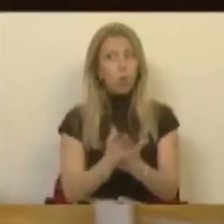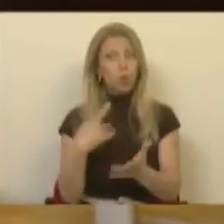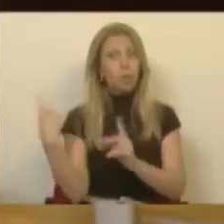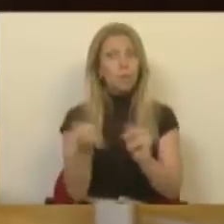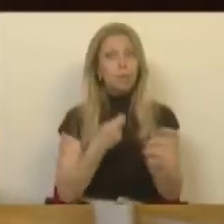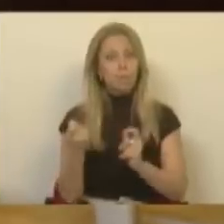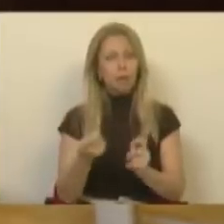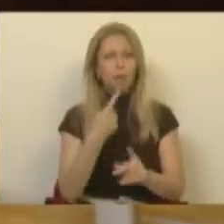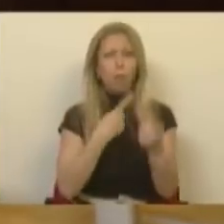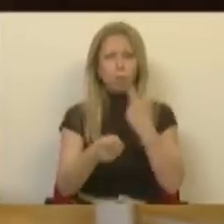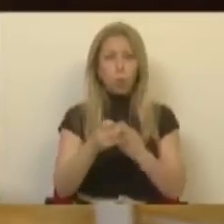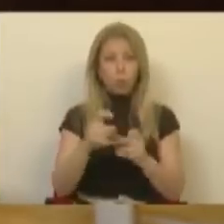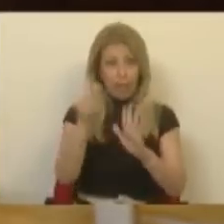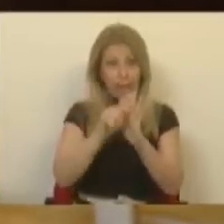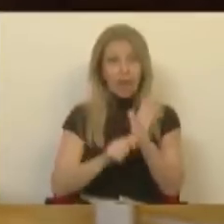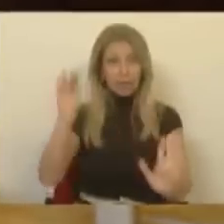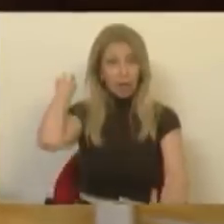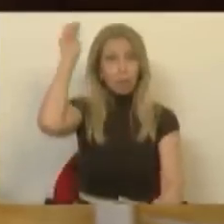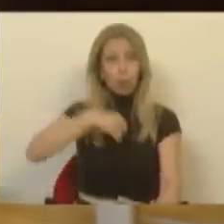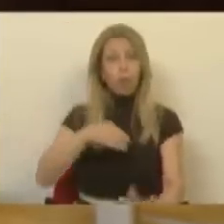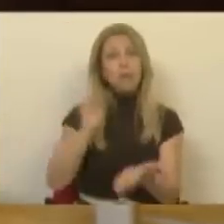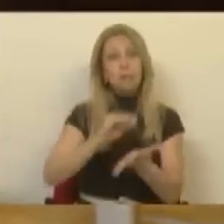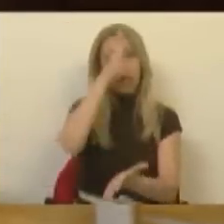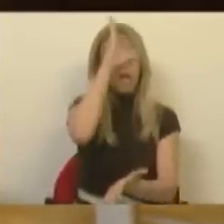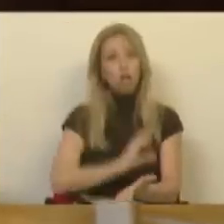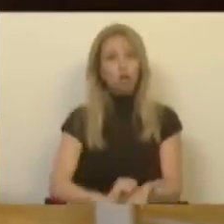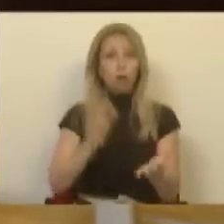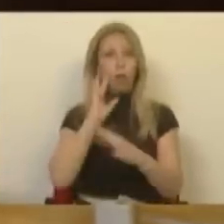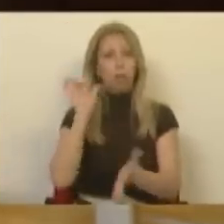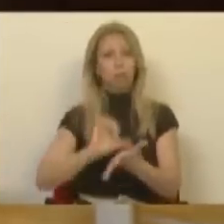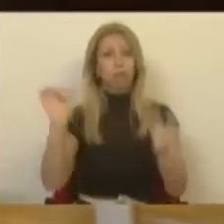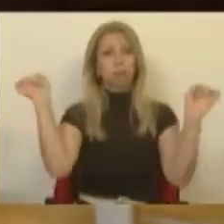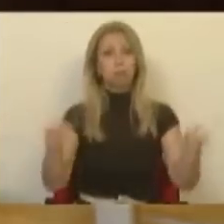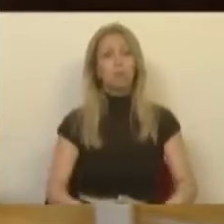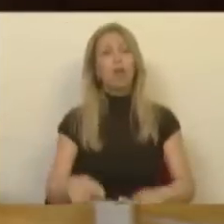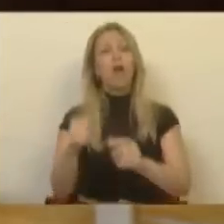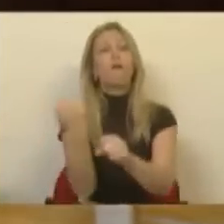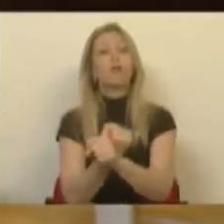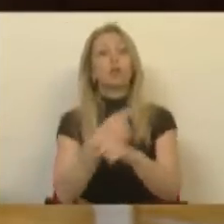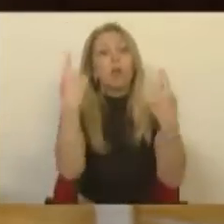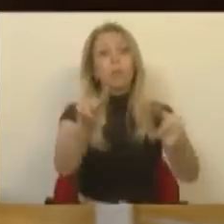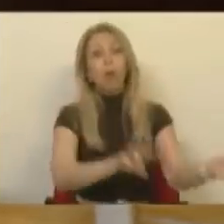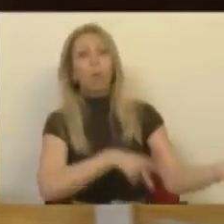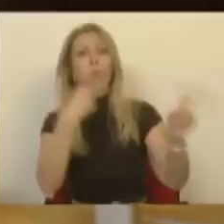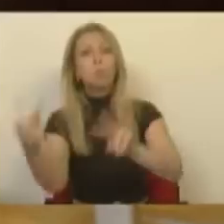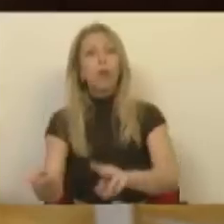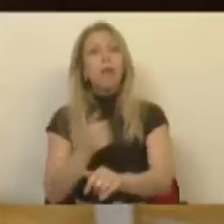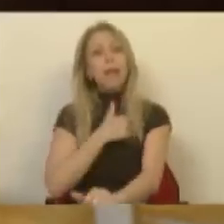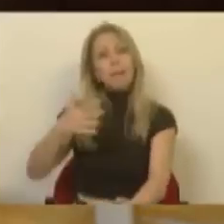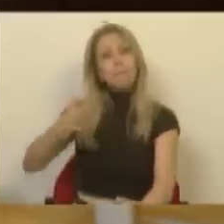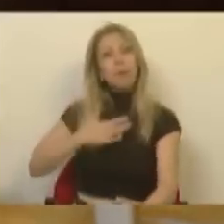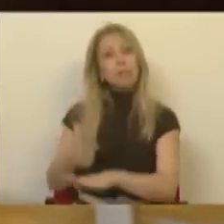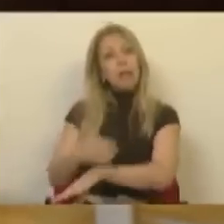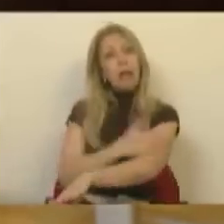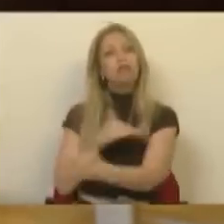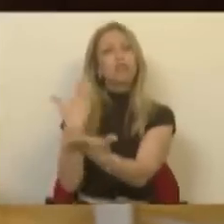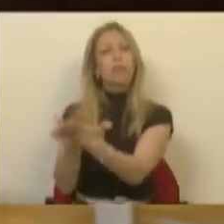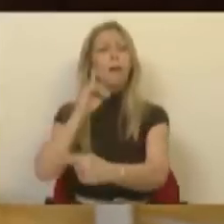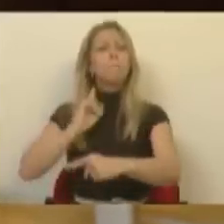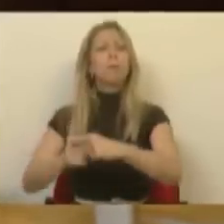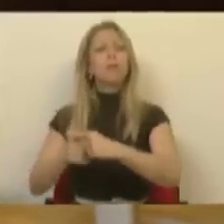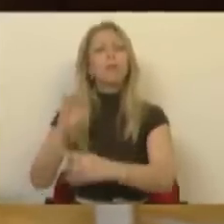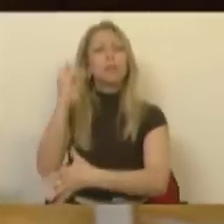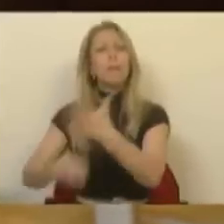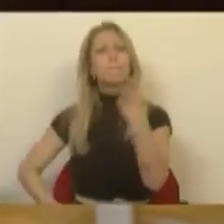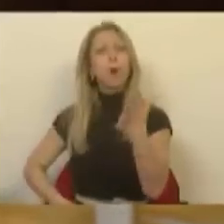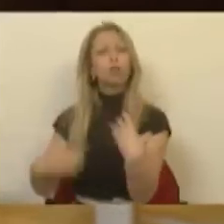ética é publicana que uma secretária de estado abandona as funções que tem e vá trabalhar para uma empresa à qual concedeu benefícios Isto é